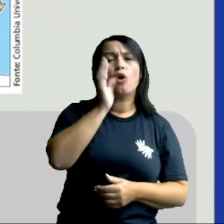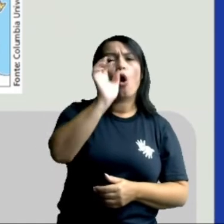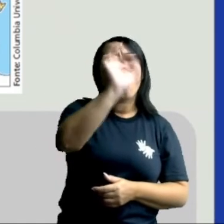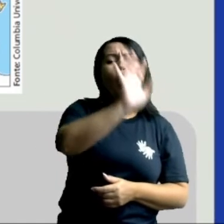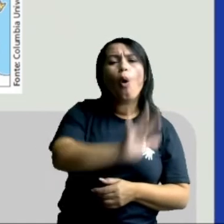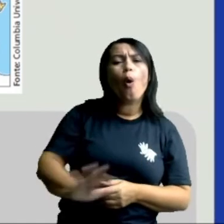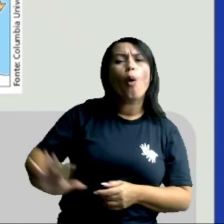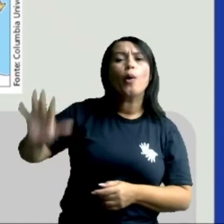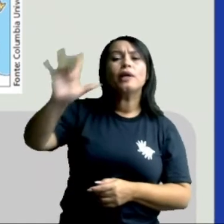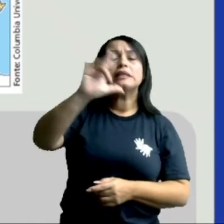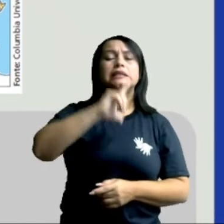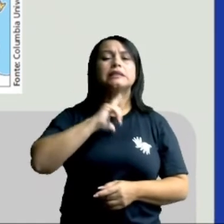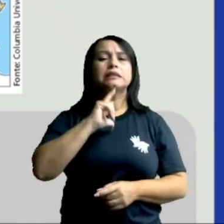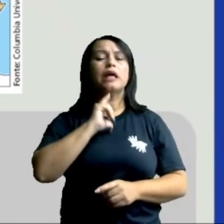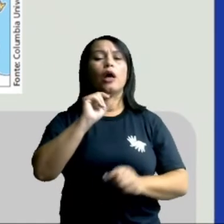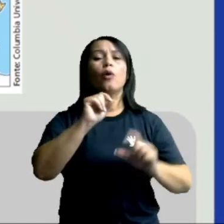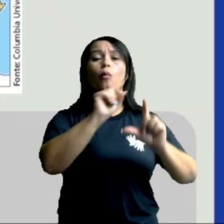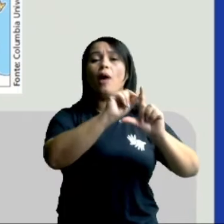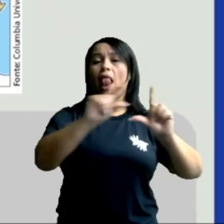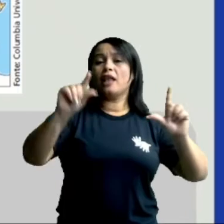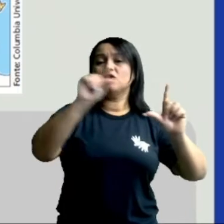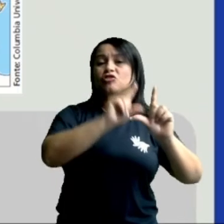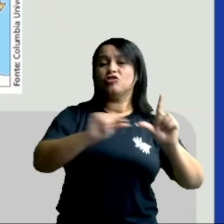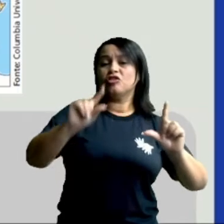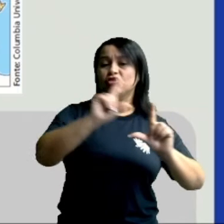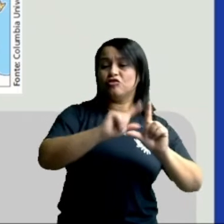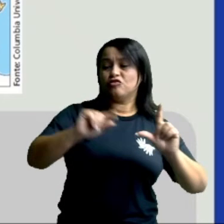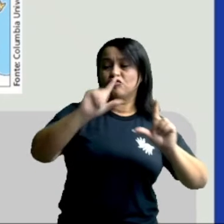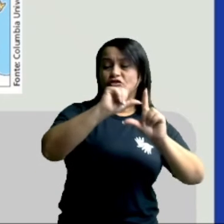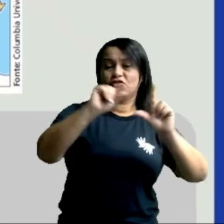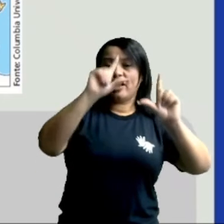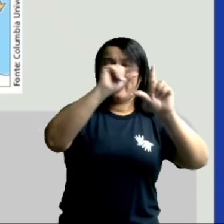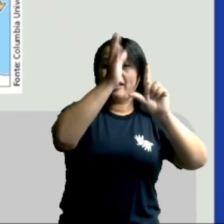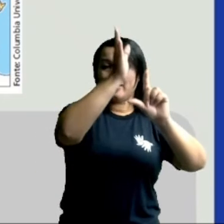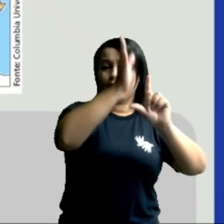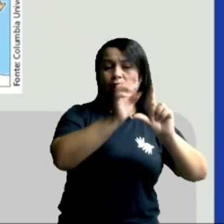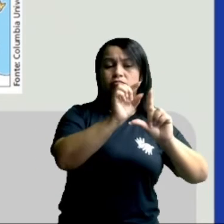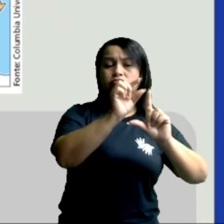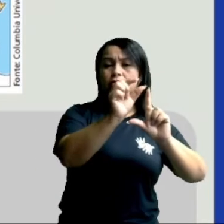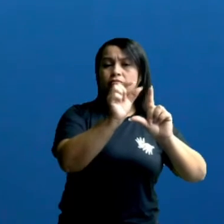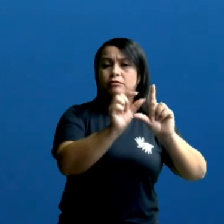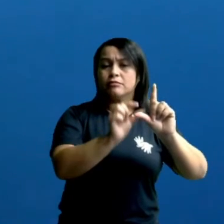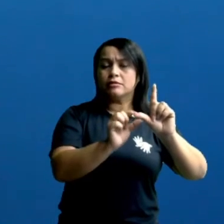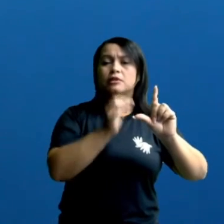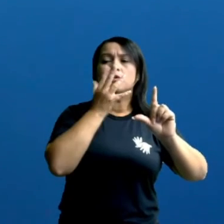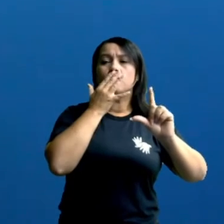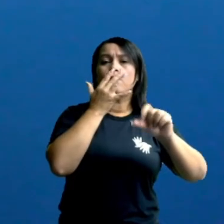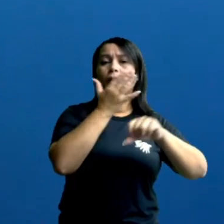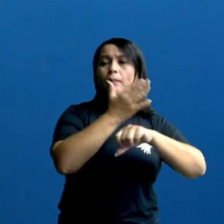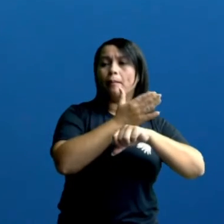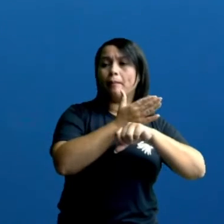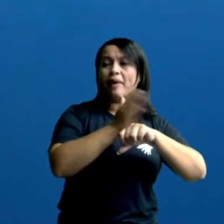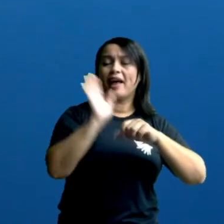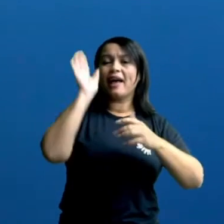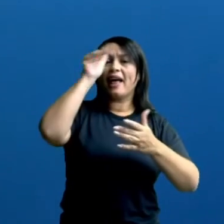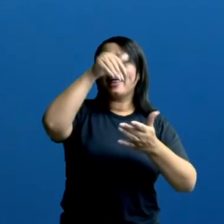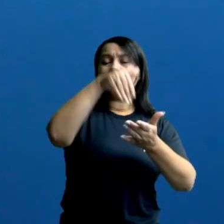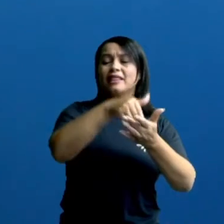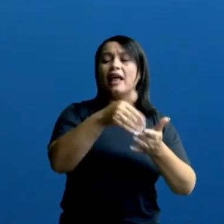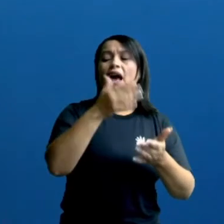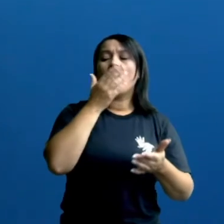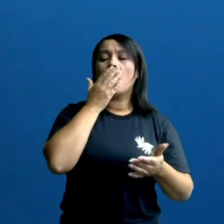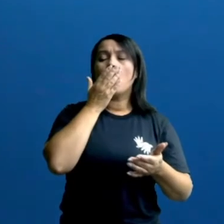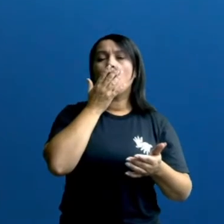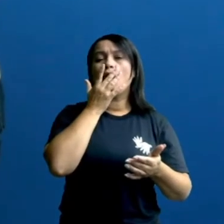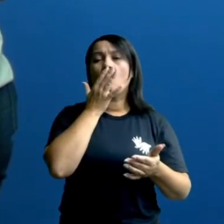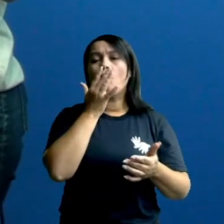E aí a gente vê uma legendazinha aí do lado, que vocês vão ver, ó, do branquinho até uma cor